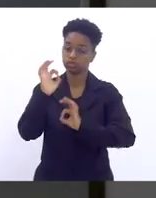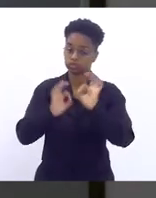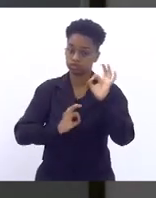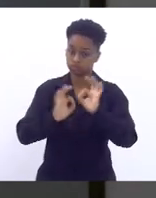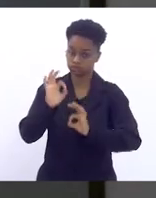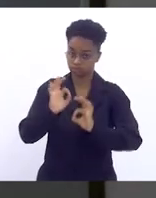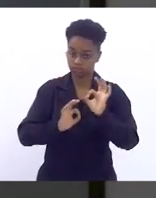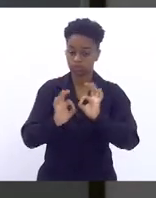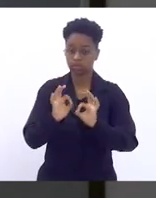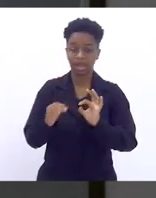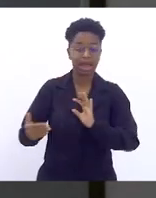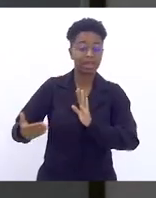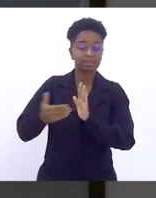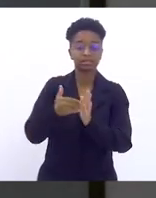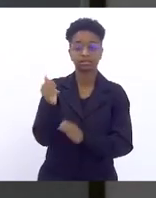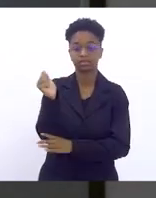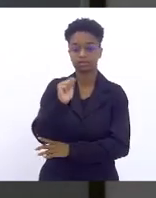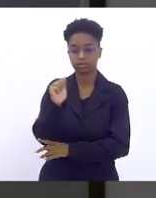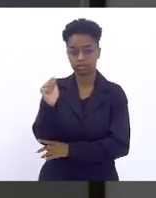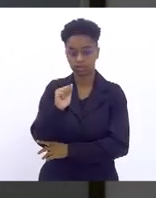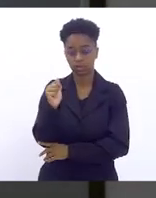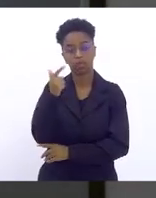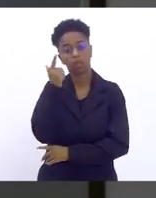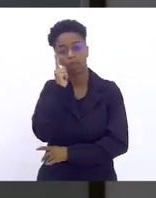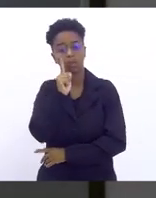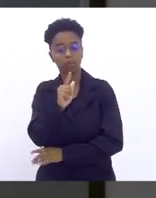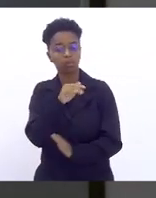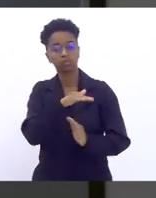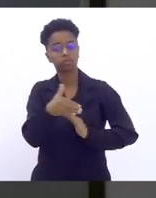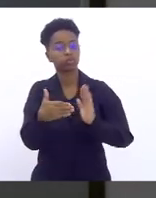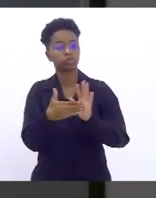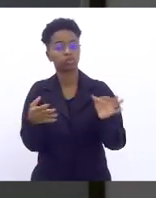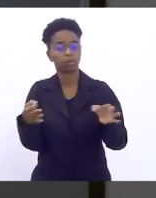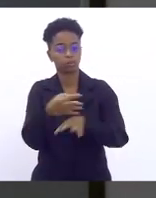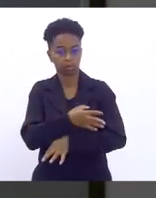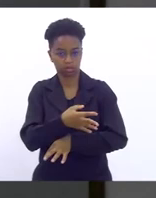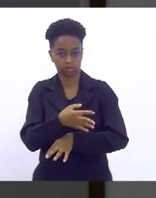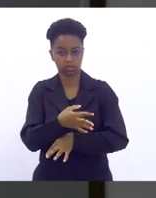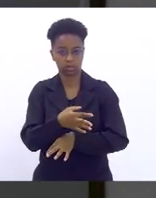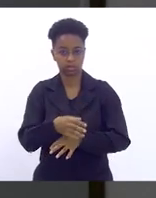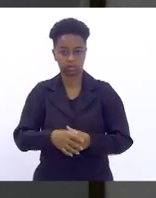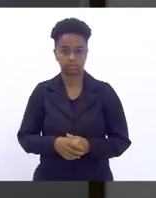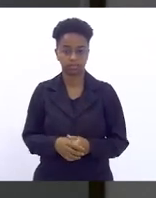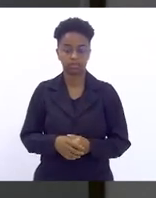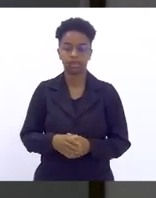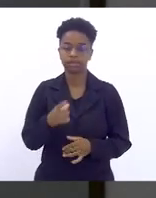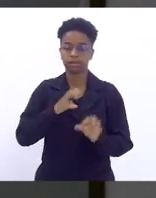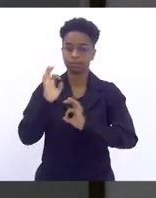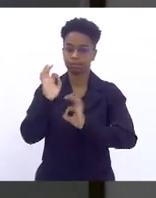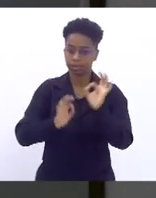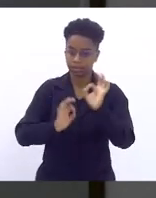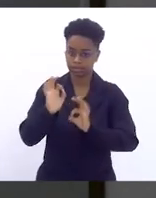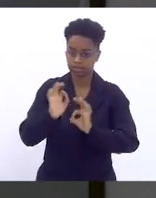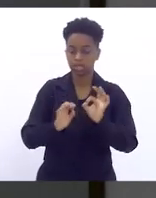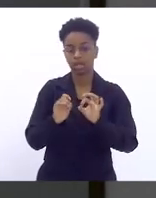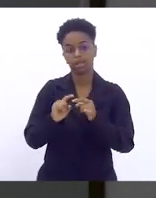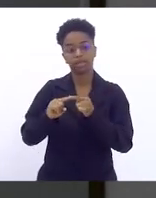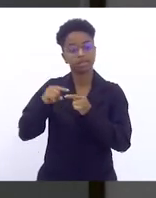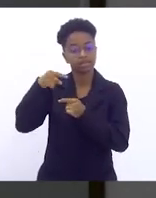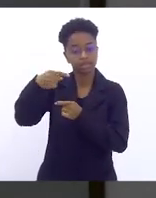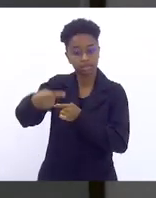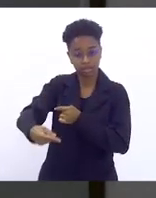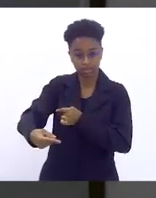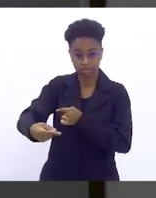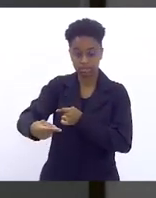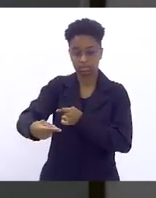que até agosto a gente esteja com tudo pronto o planejamento e aí depois nós teremos